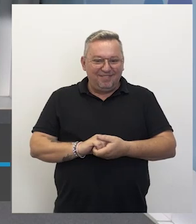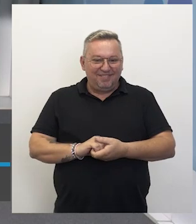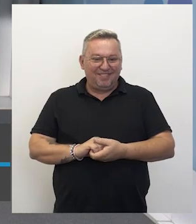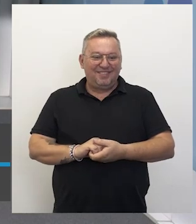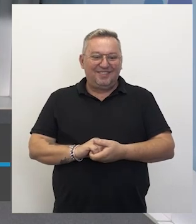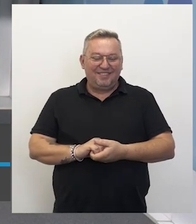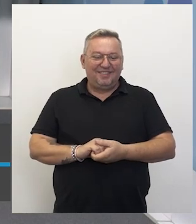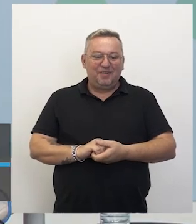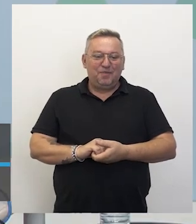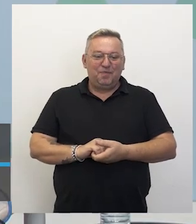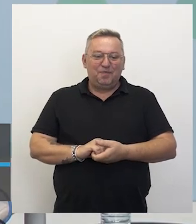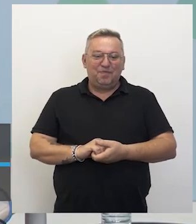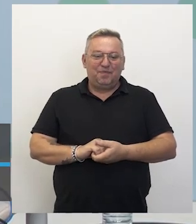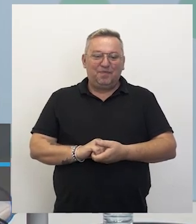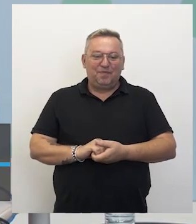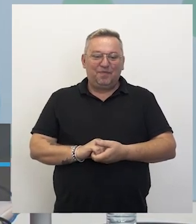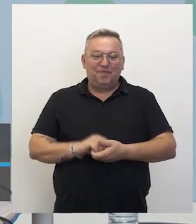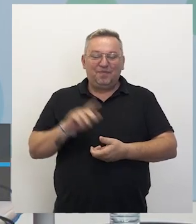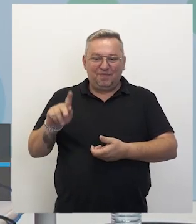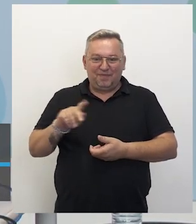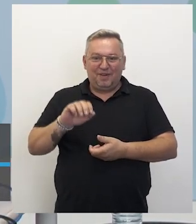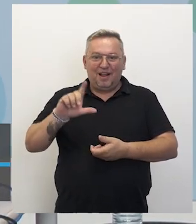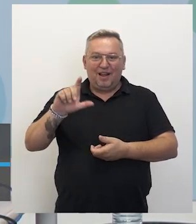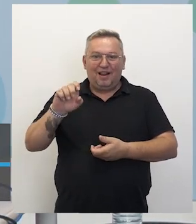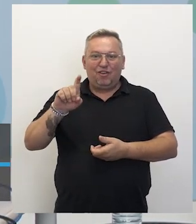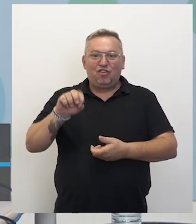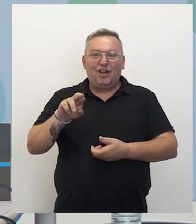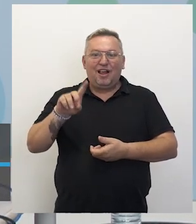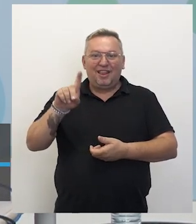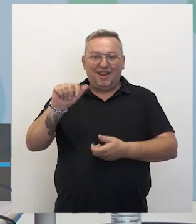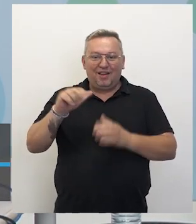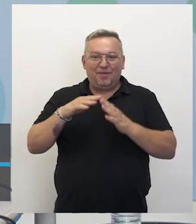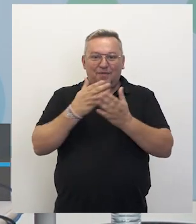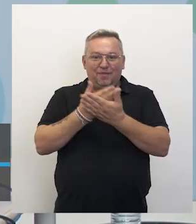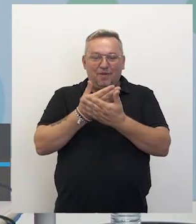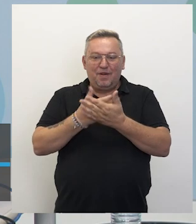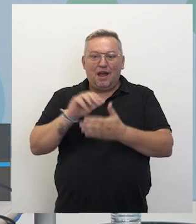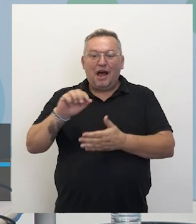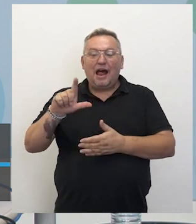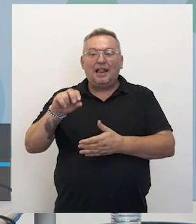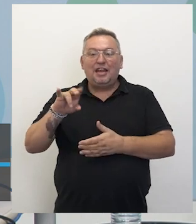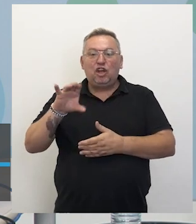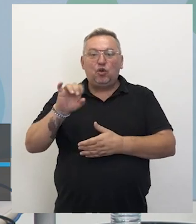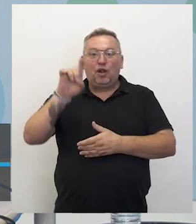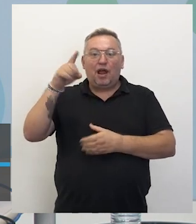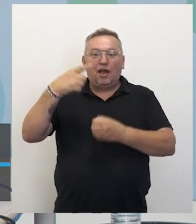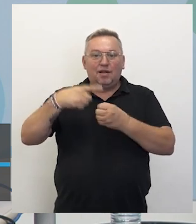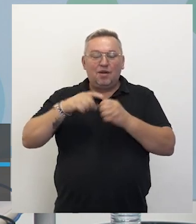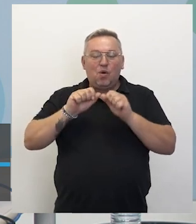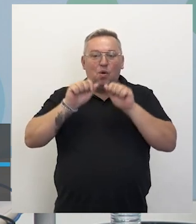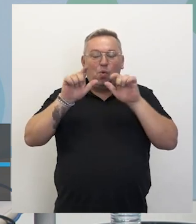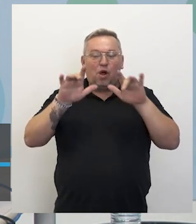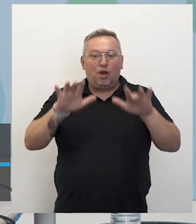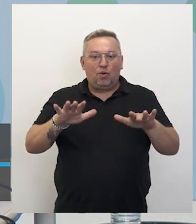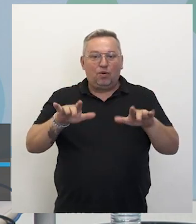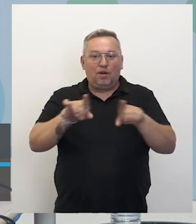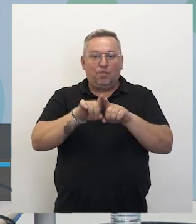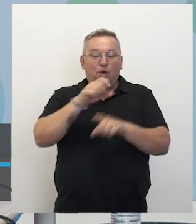Vamos lá então. Ó, a pro Alexandra, da Escola Alírio de Guarulhos. Lá os alunos do 8º ano